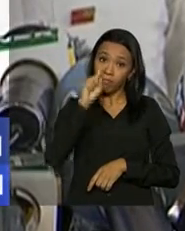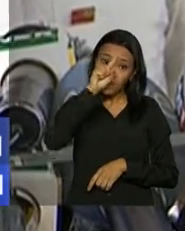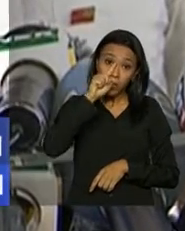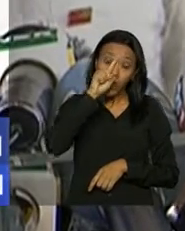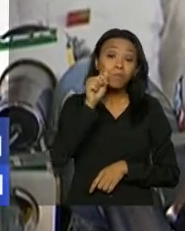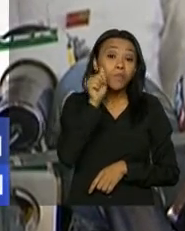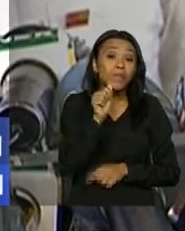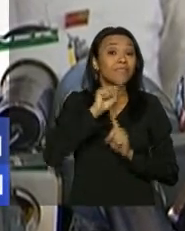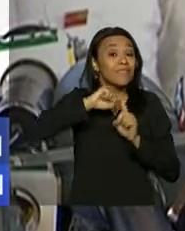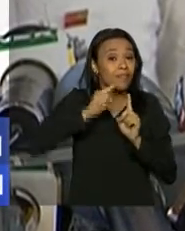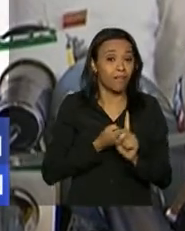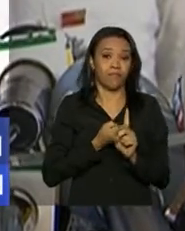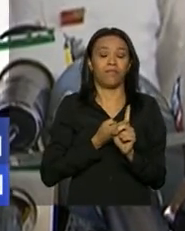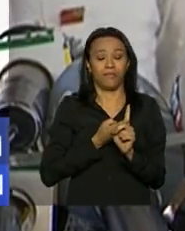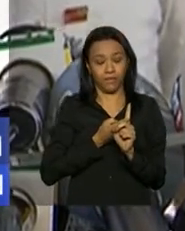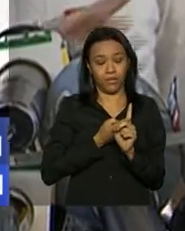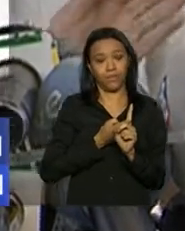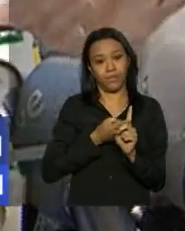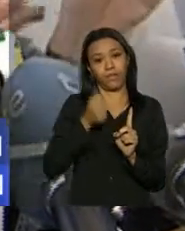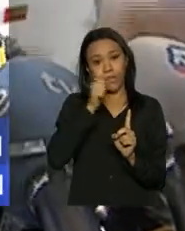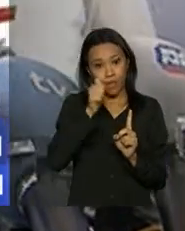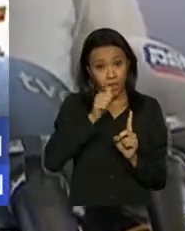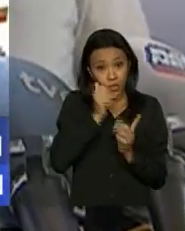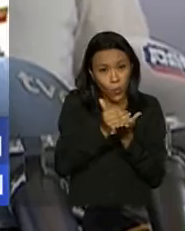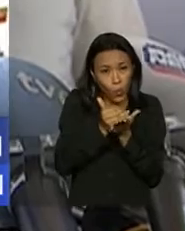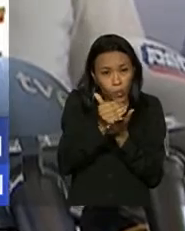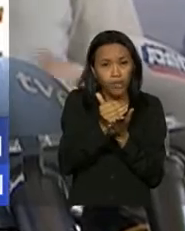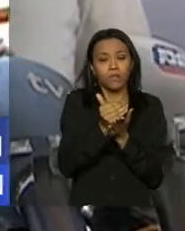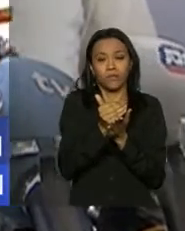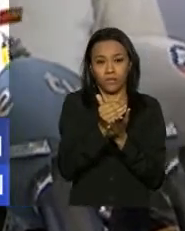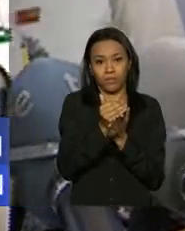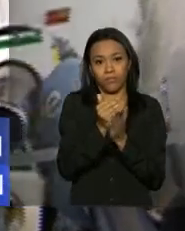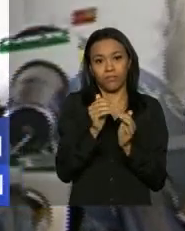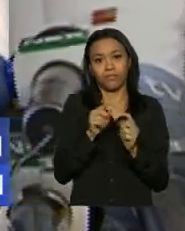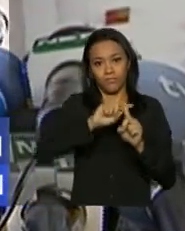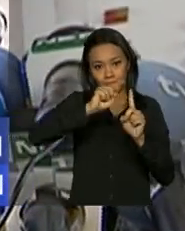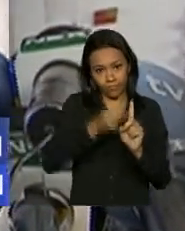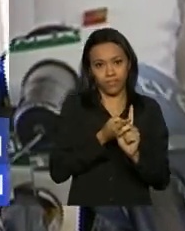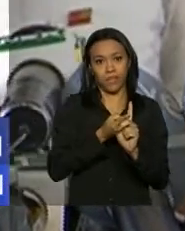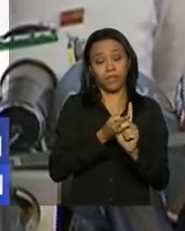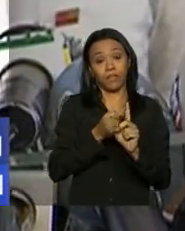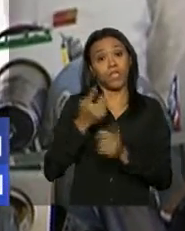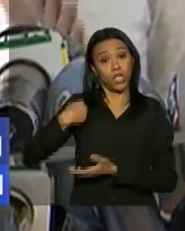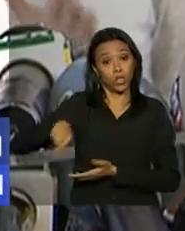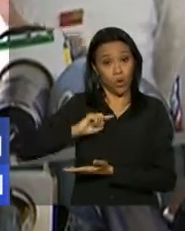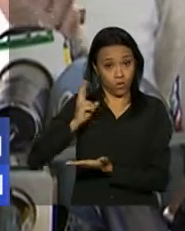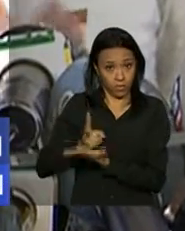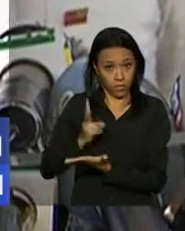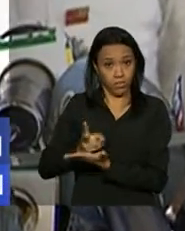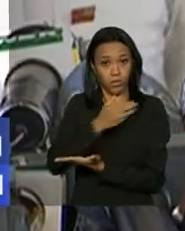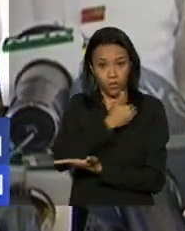para mulheres grávidas, mulheres em fase inicial de gestação. E nós, ao mesmo tempo, achamos que